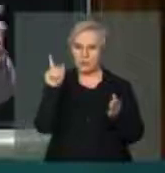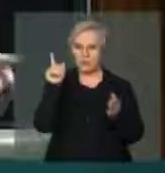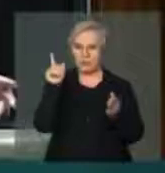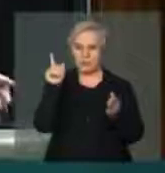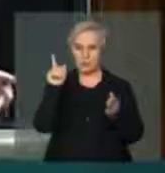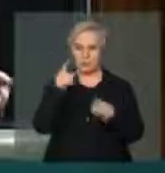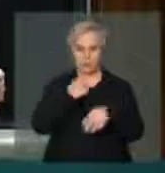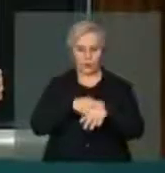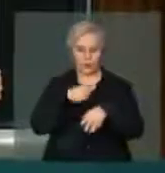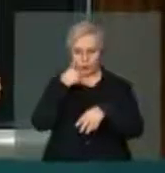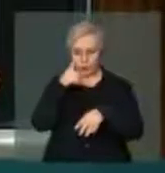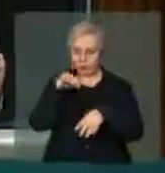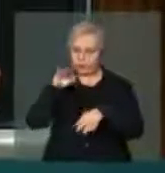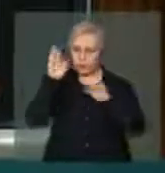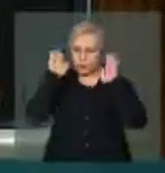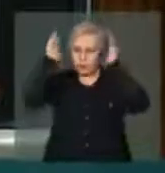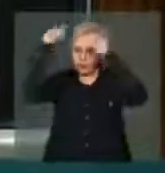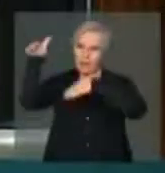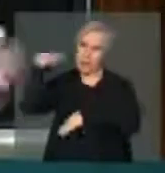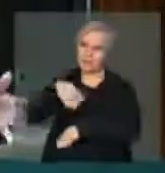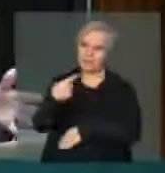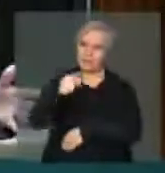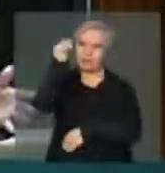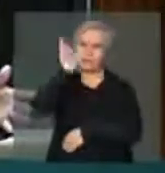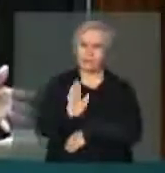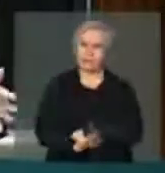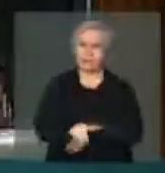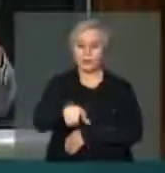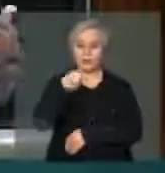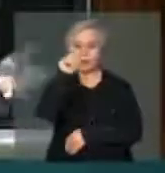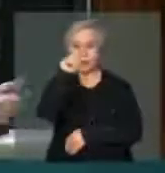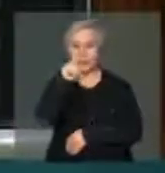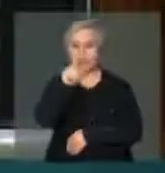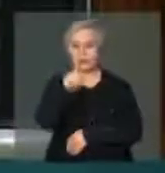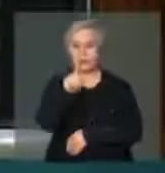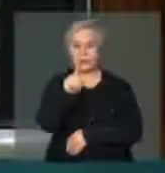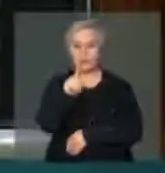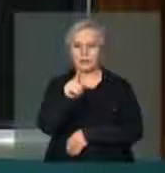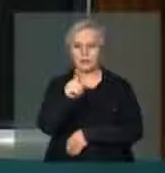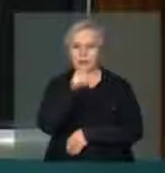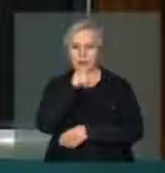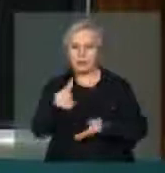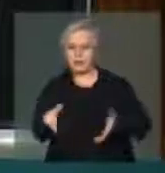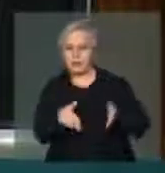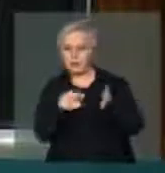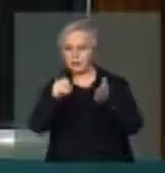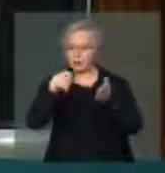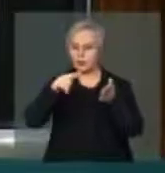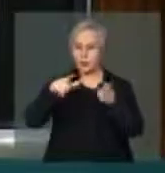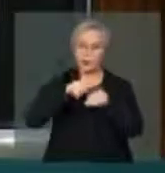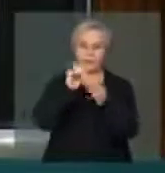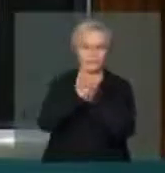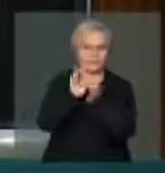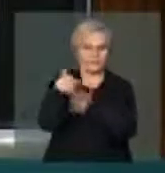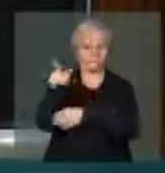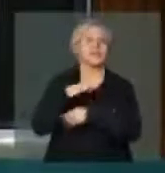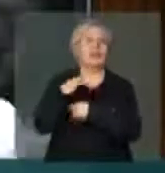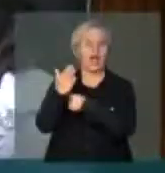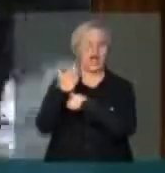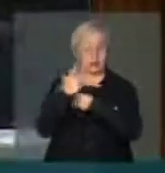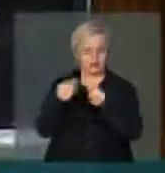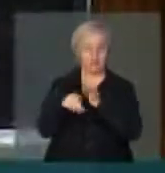Grande, Petrolina, da Grande Petrolina, que é o Rio Sol. Mas os gaúchos, brincadeira, eles têm nos ajudado muito, e eu